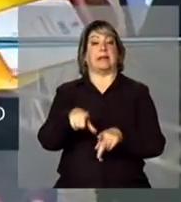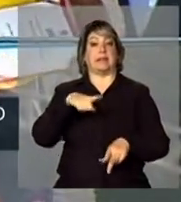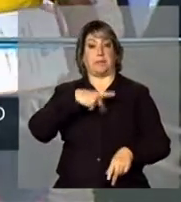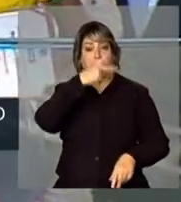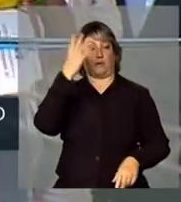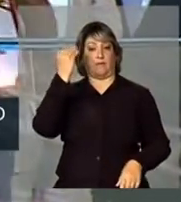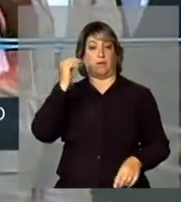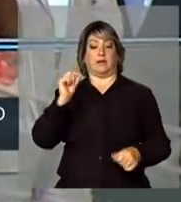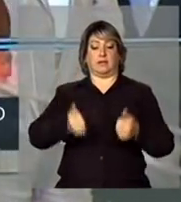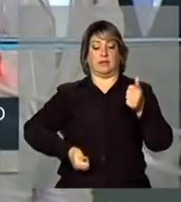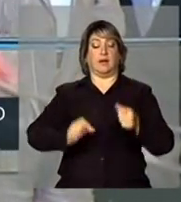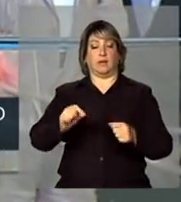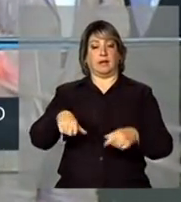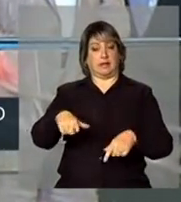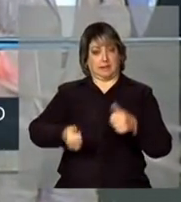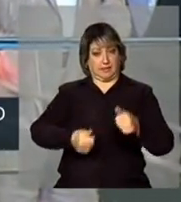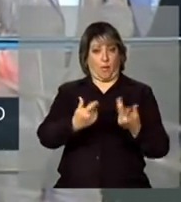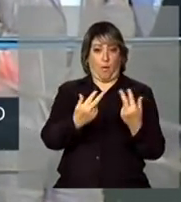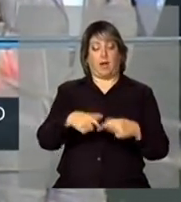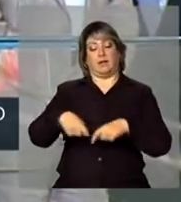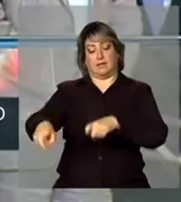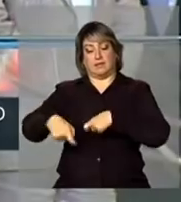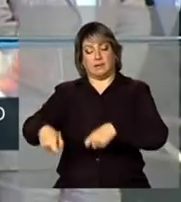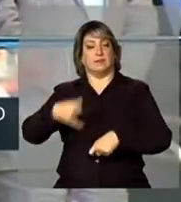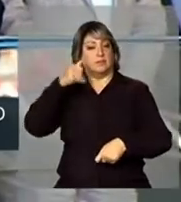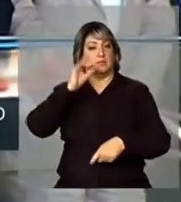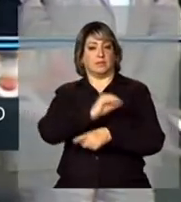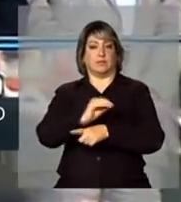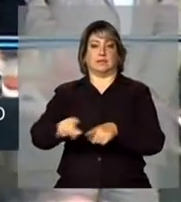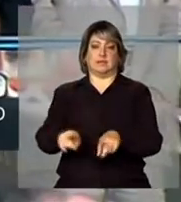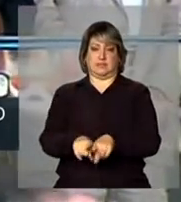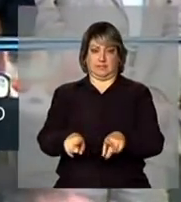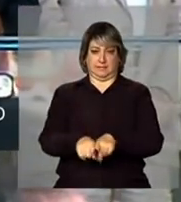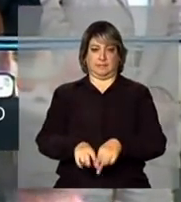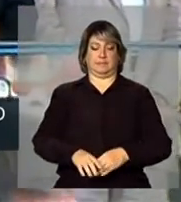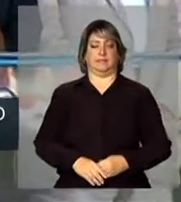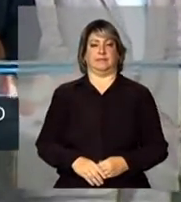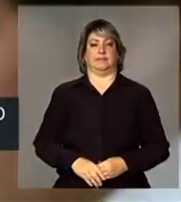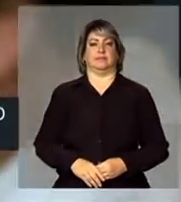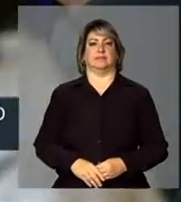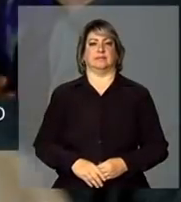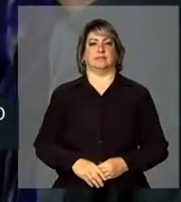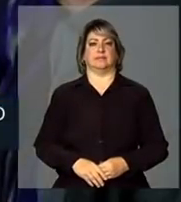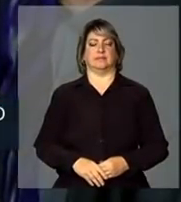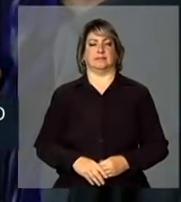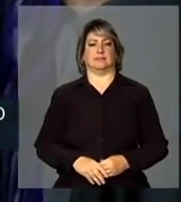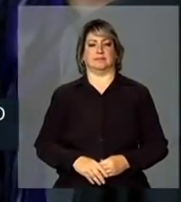agricultura e na pecuária.